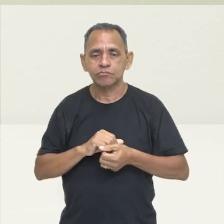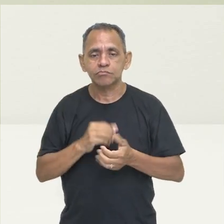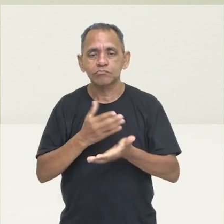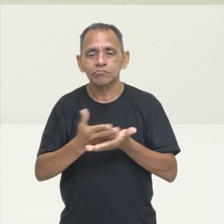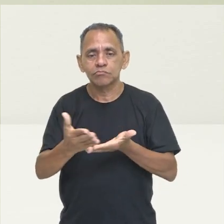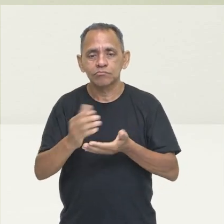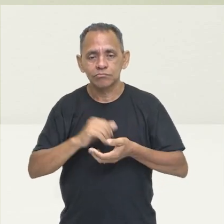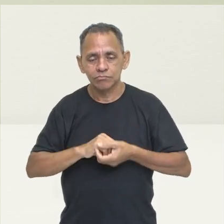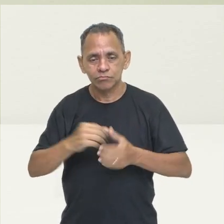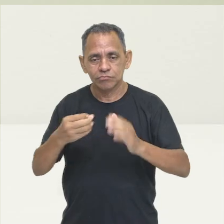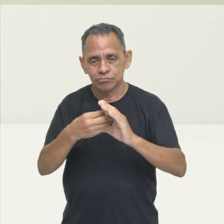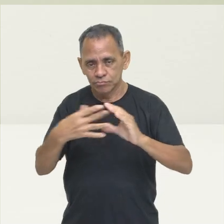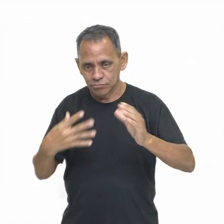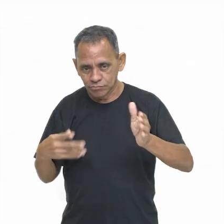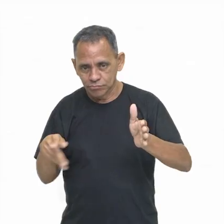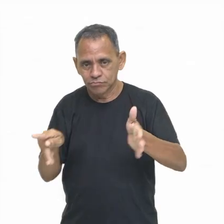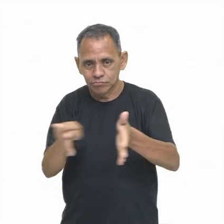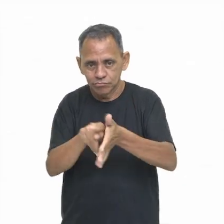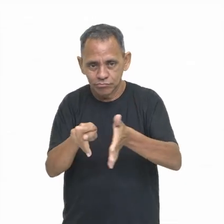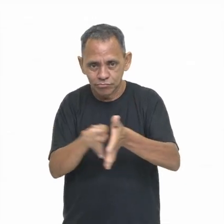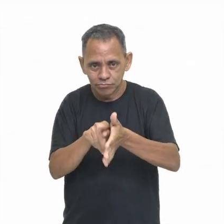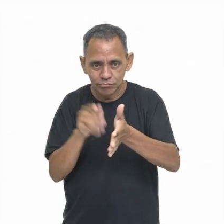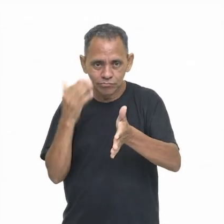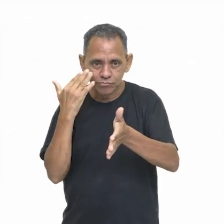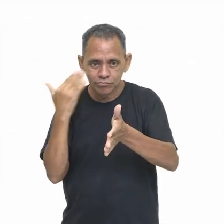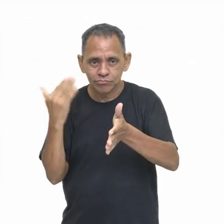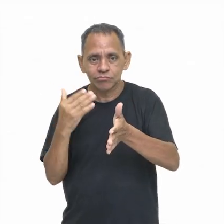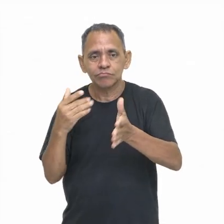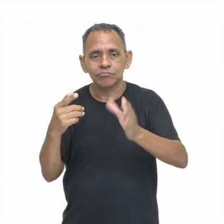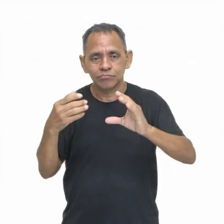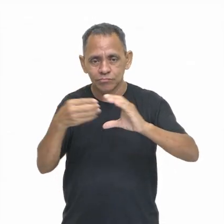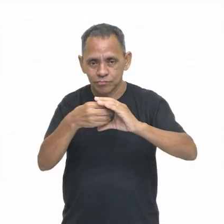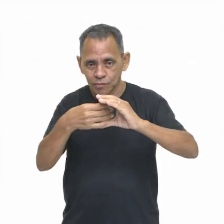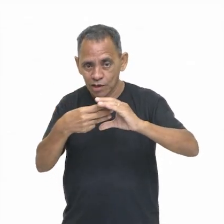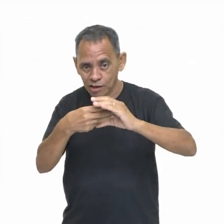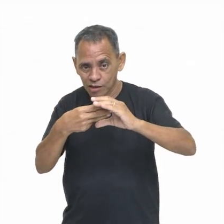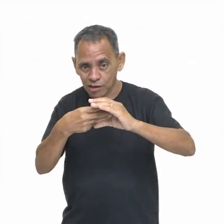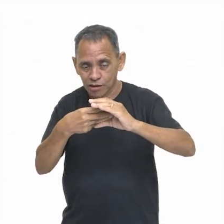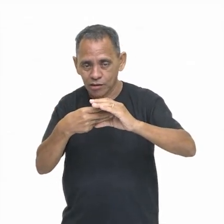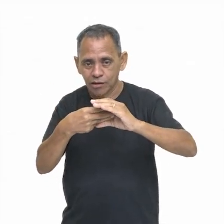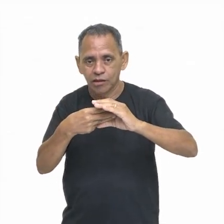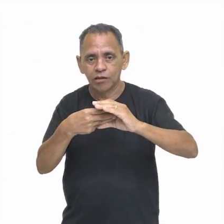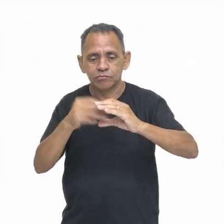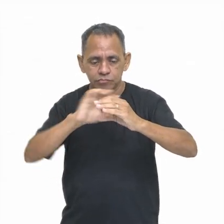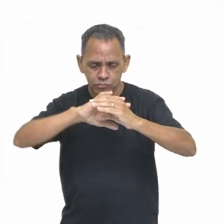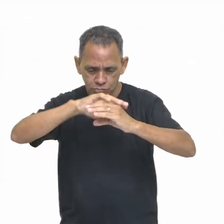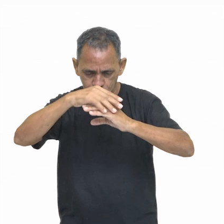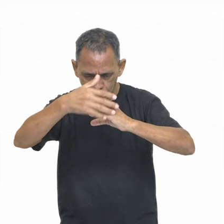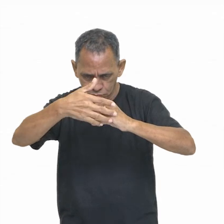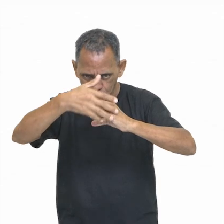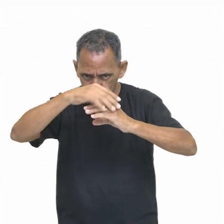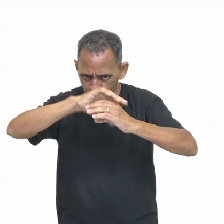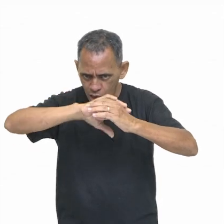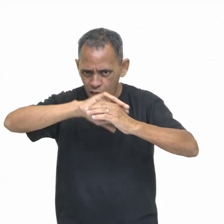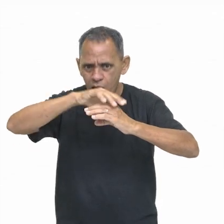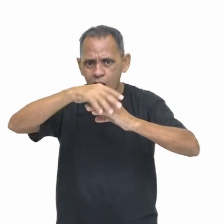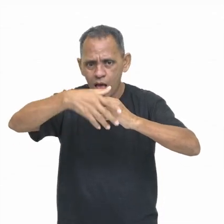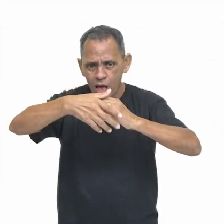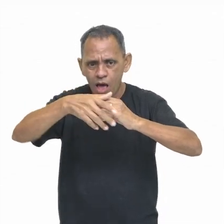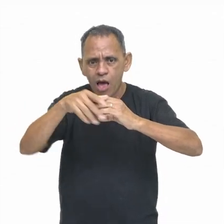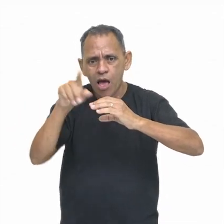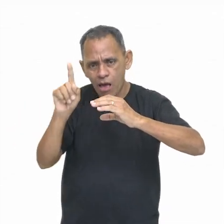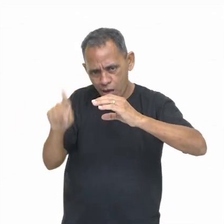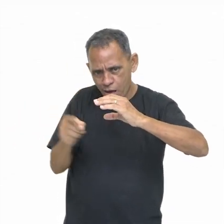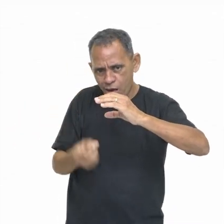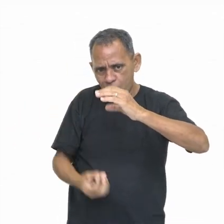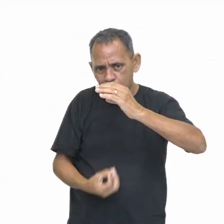pelas características. Então, nós temos aí características da membrana plasmática. É